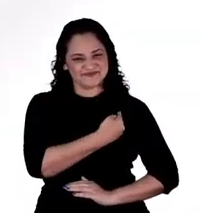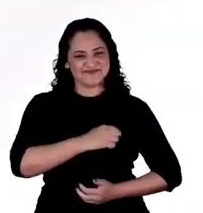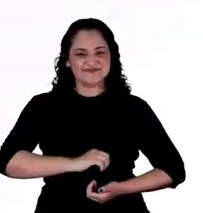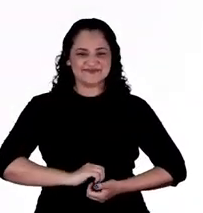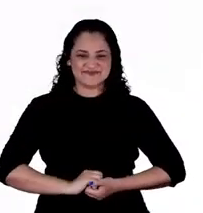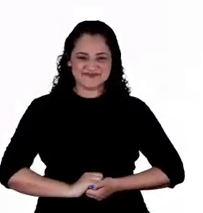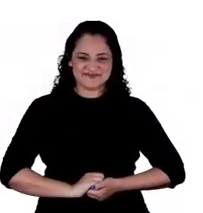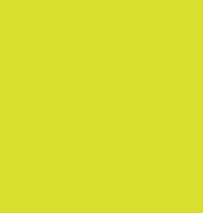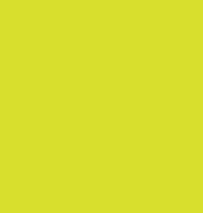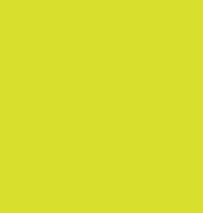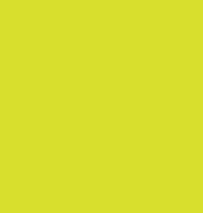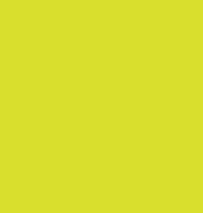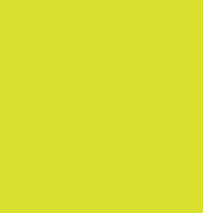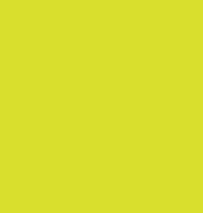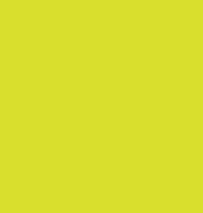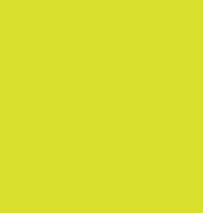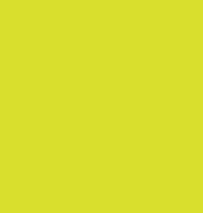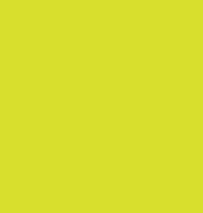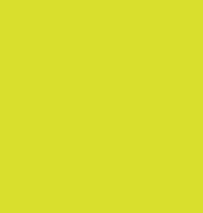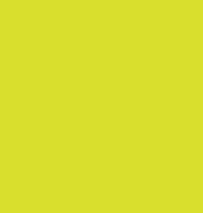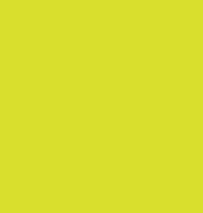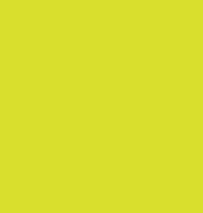que vem da gente